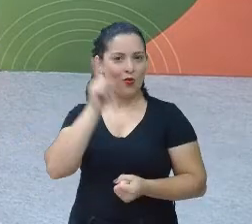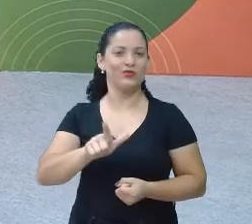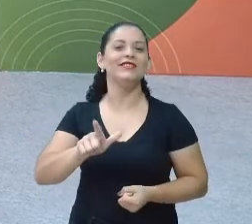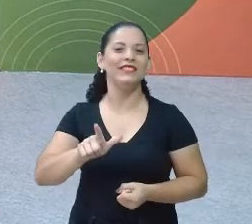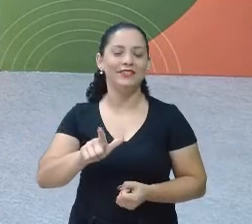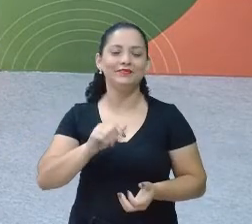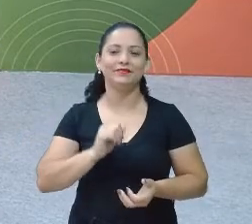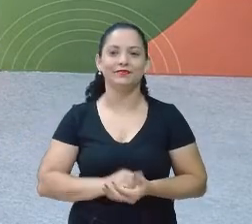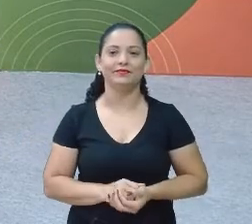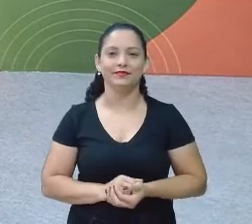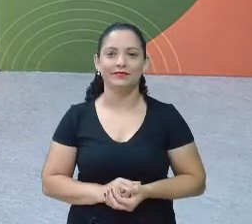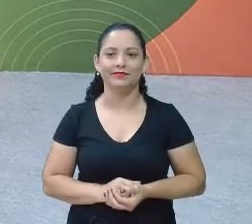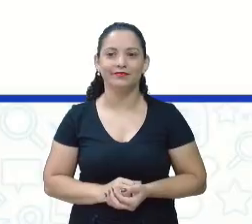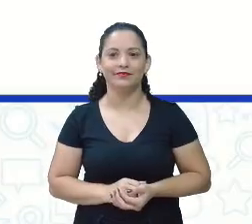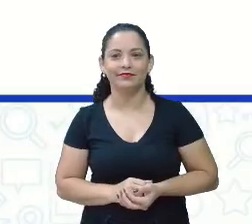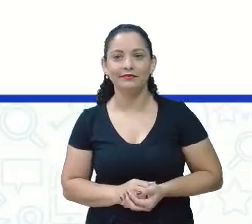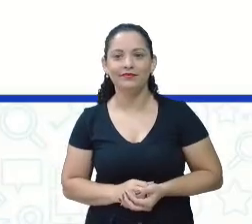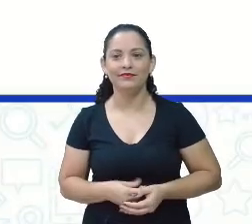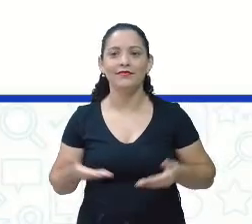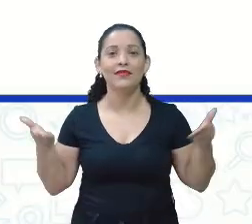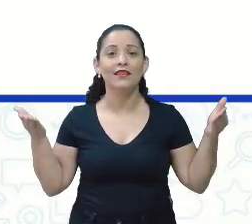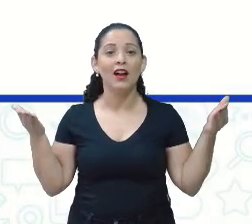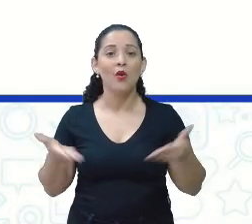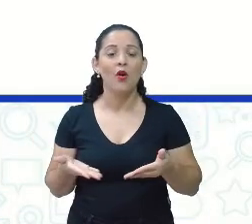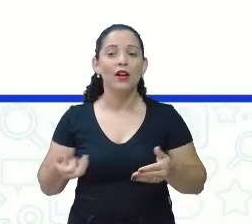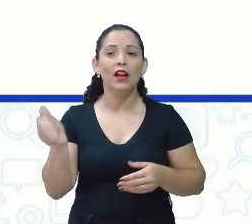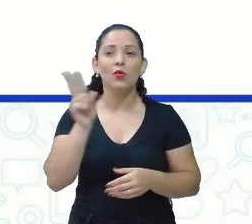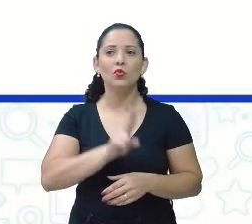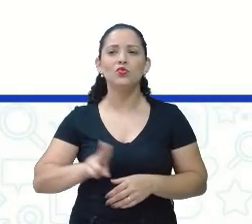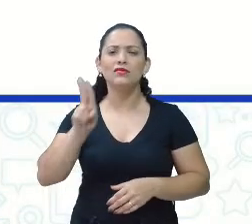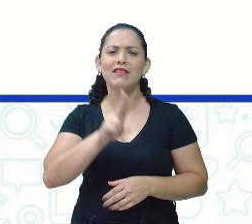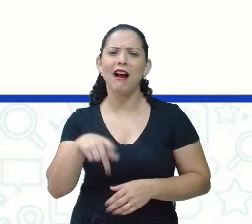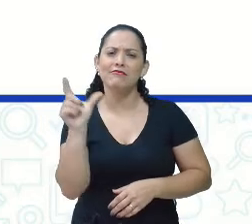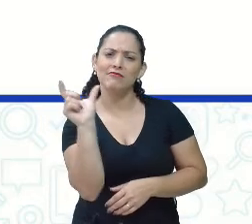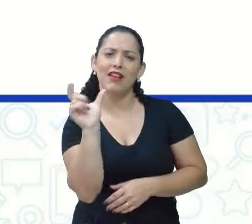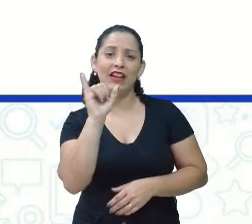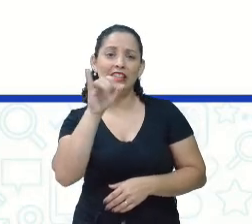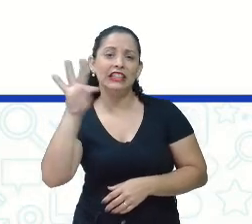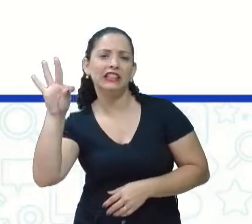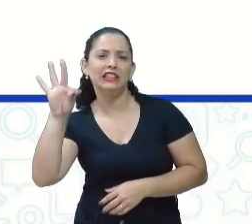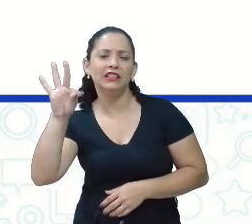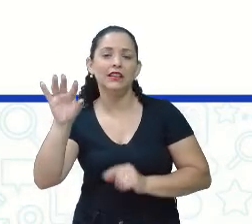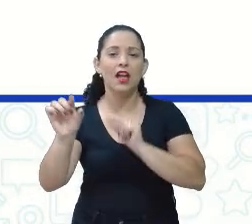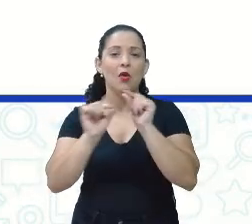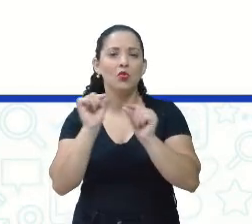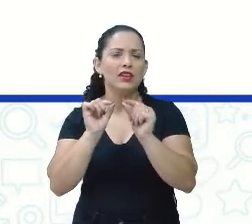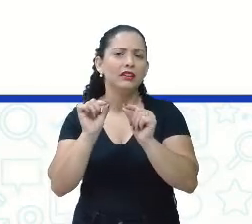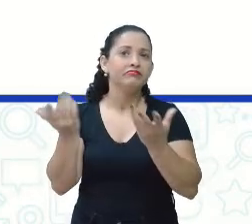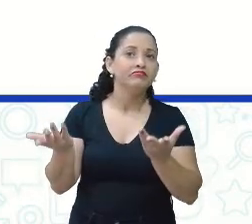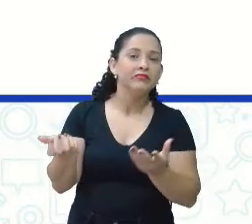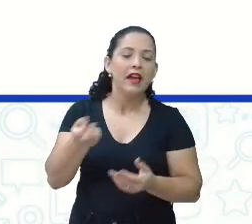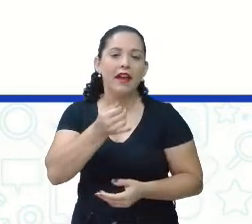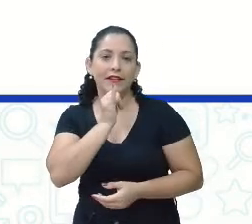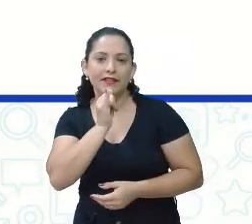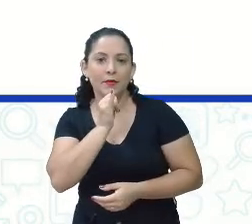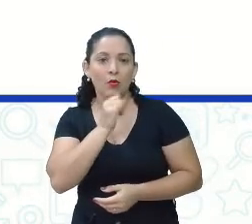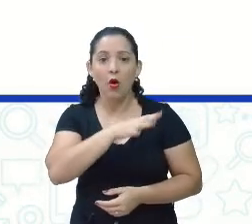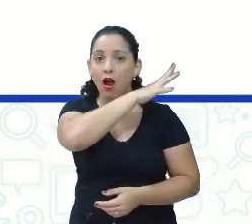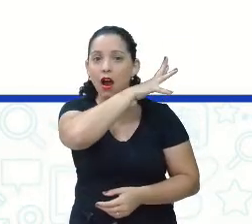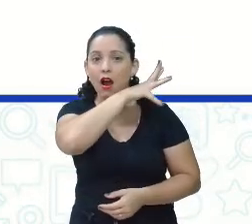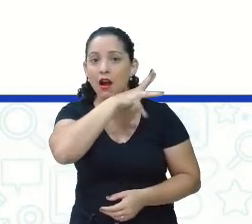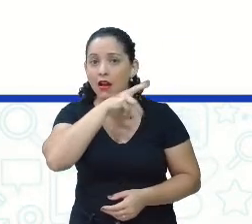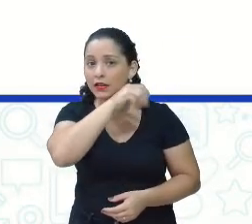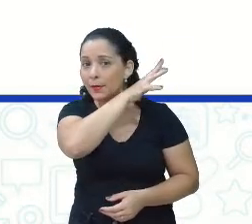E aí, como é que a gente vai usar o it, que a gente já tinha falado lá atrás? Em animais, em objetos, em coisas. Então a menina